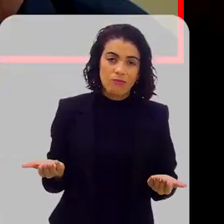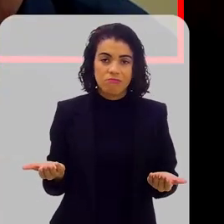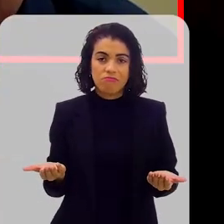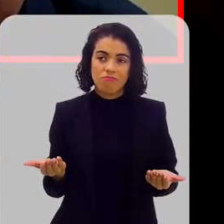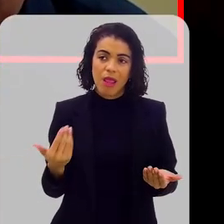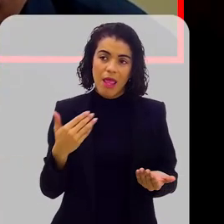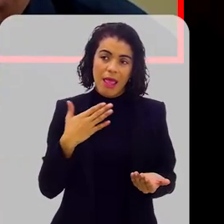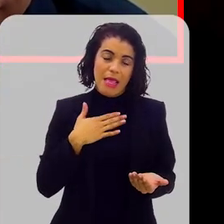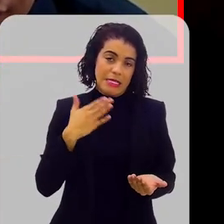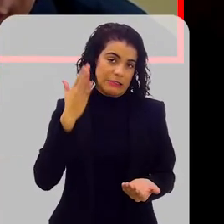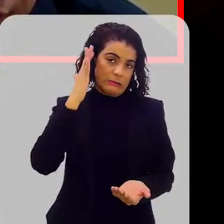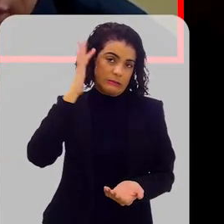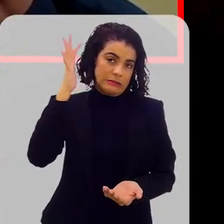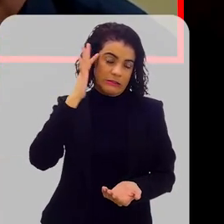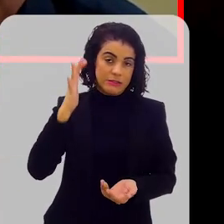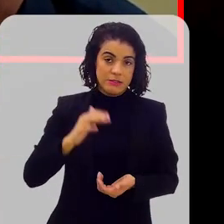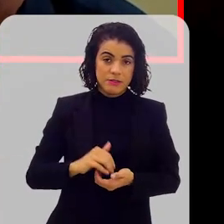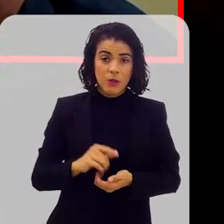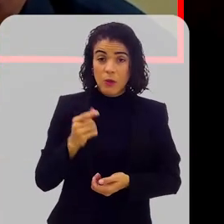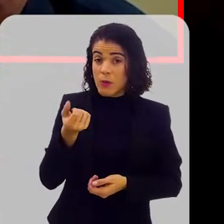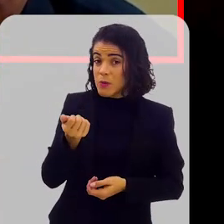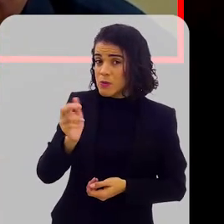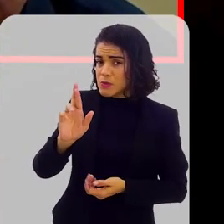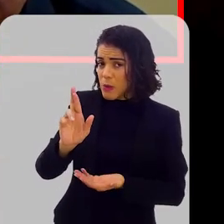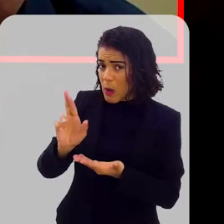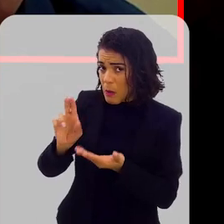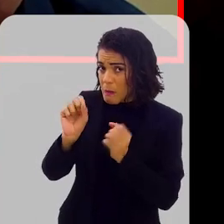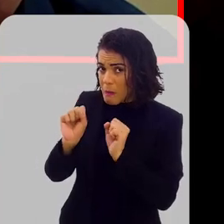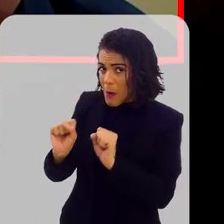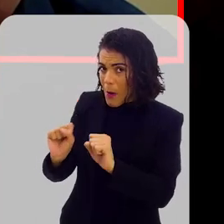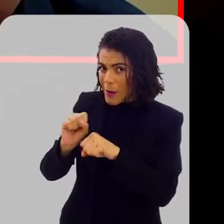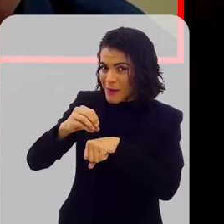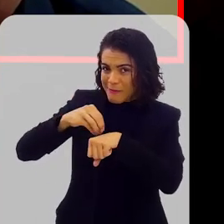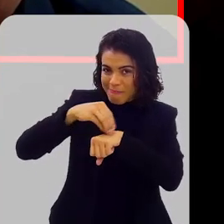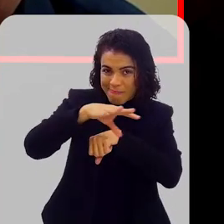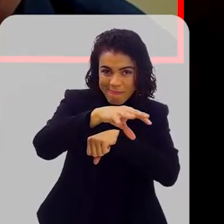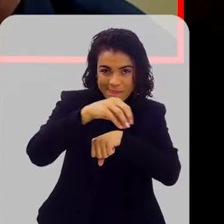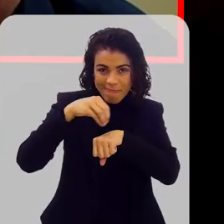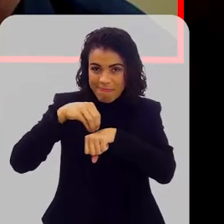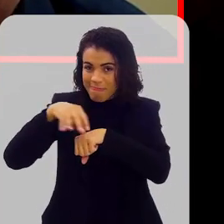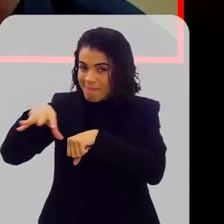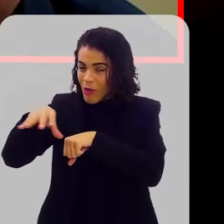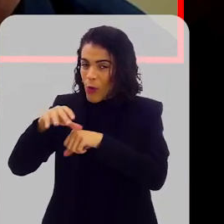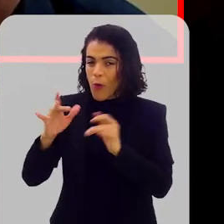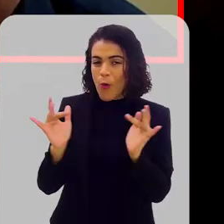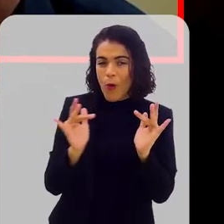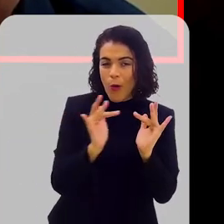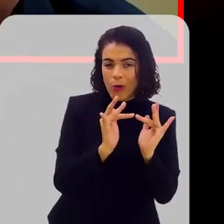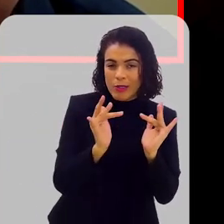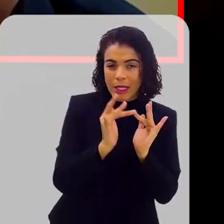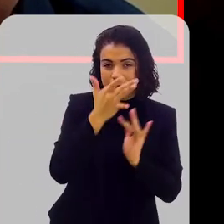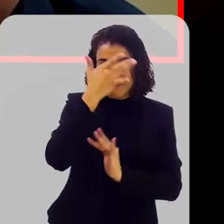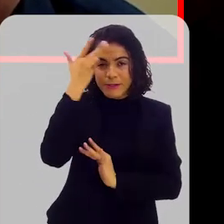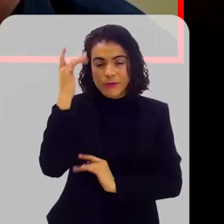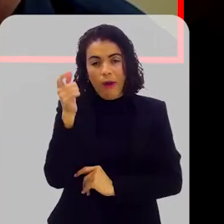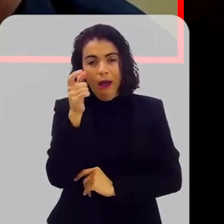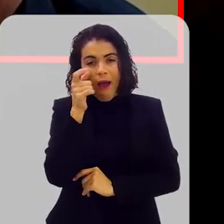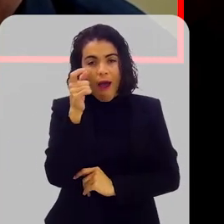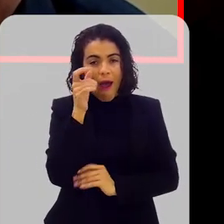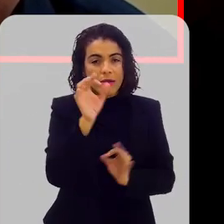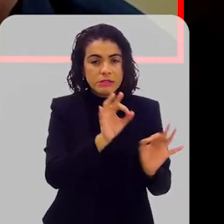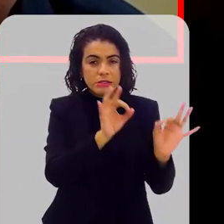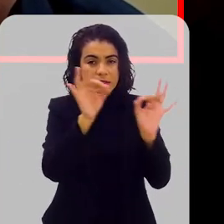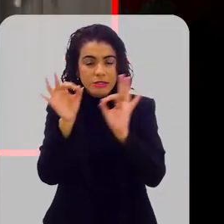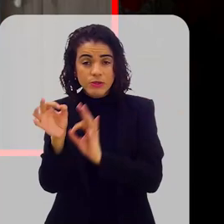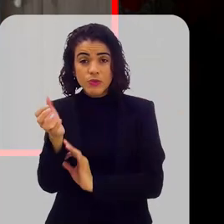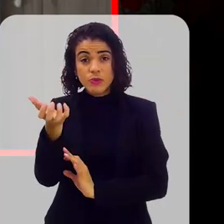né? Então, eu vejo dessa maneira. E o senhor pode deixar um contato seu para que